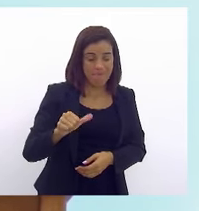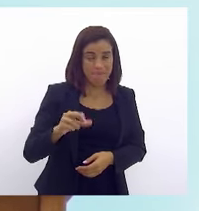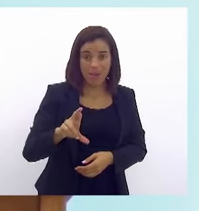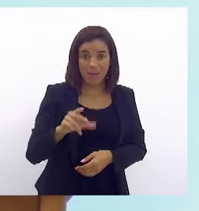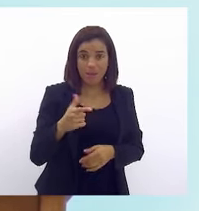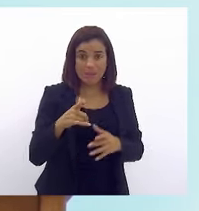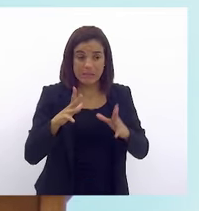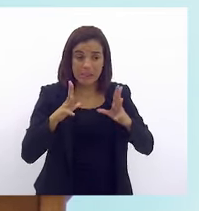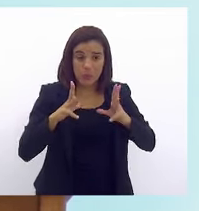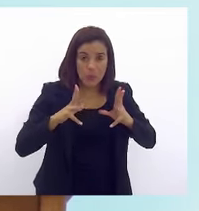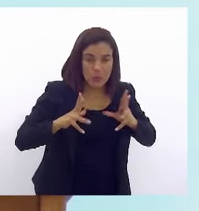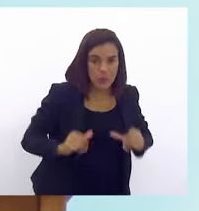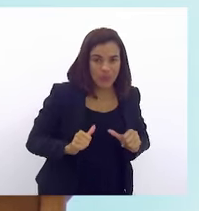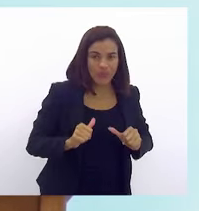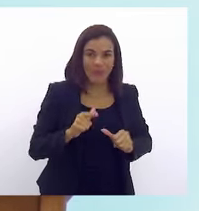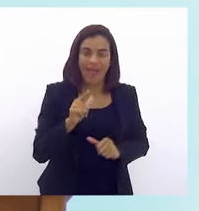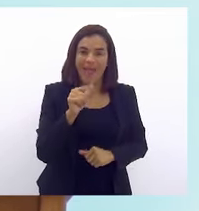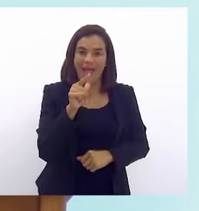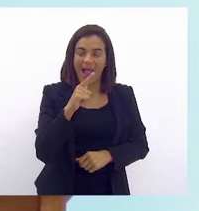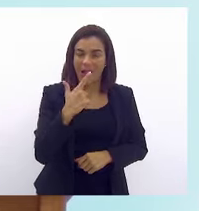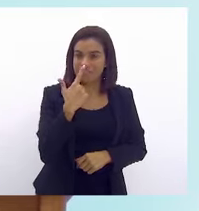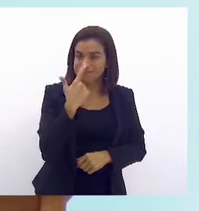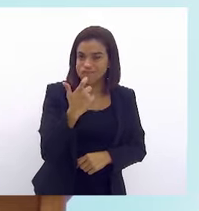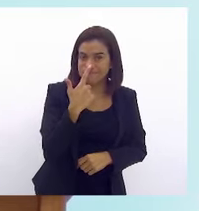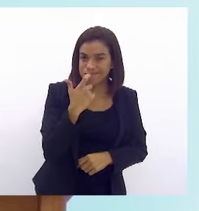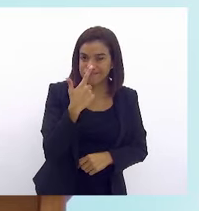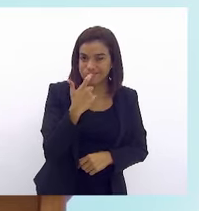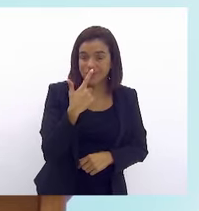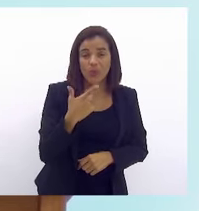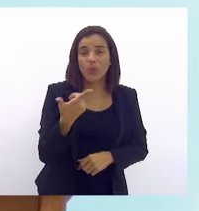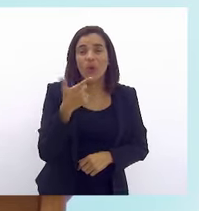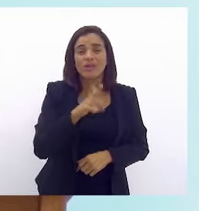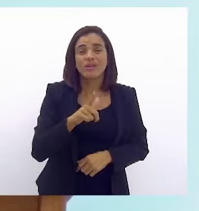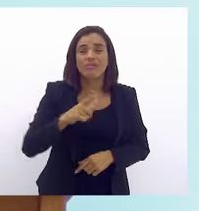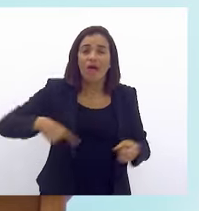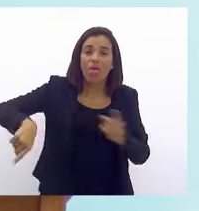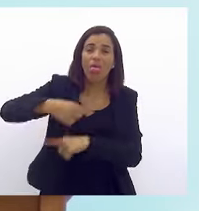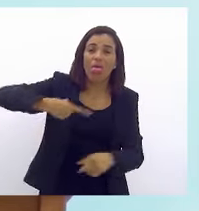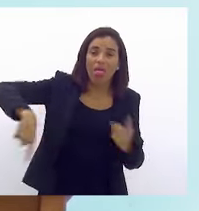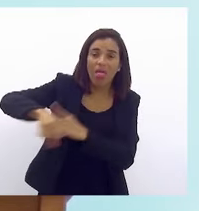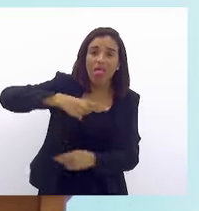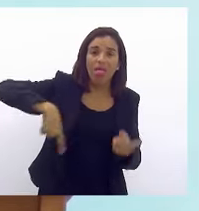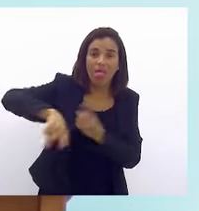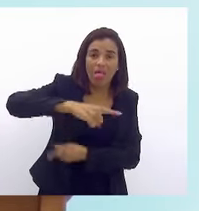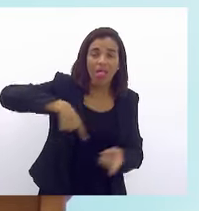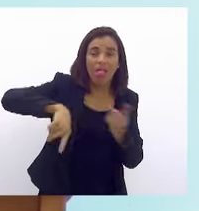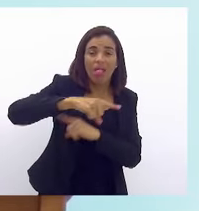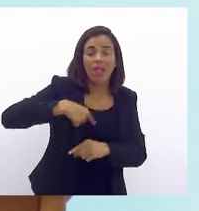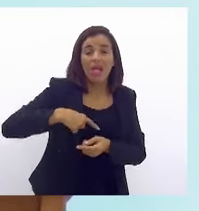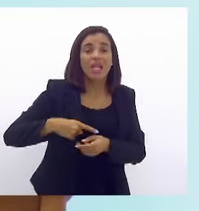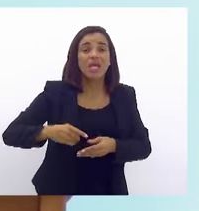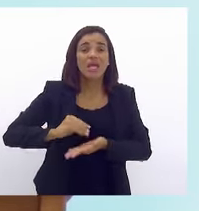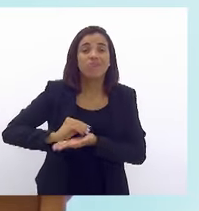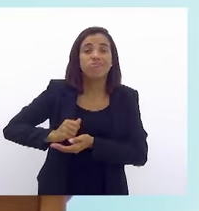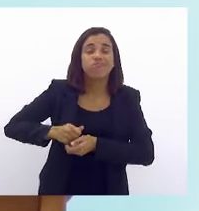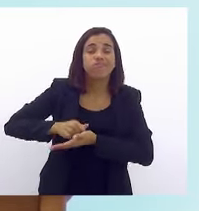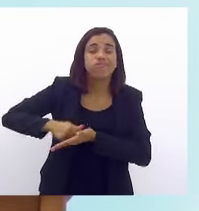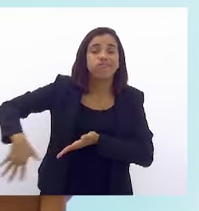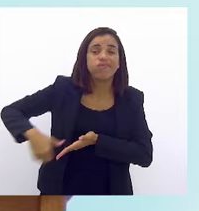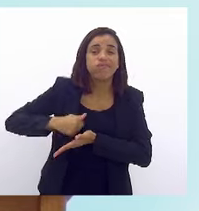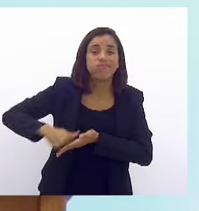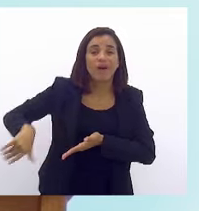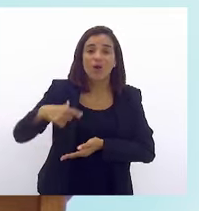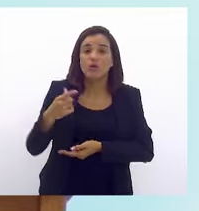tratar o esgoto, não vai adiantar nada ficar, é só enxugar gelo, e é uma maneira de gastar os nossos royalties, né? A gente tem